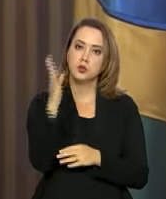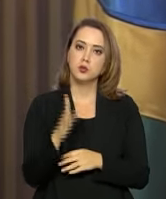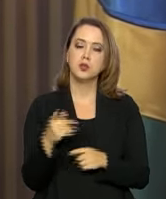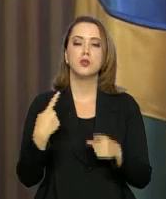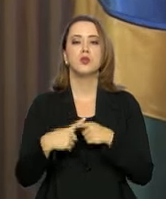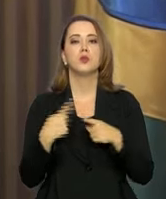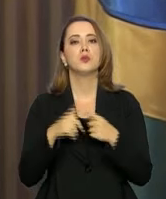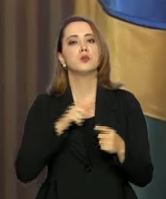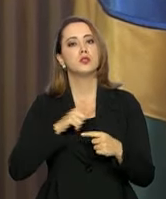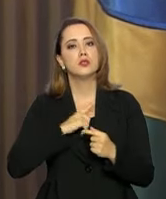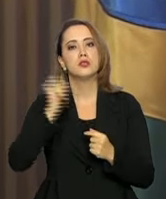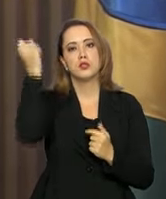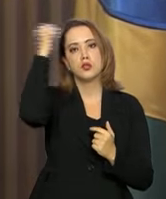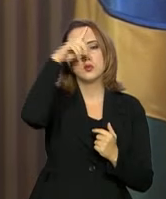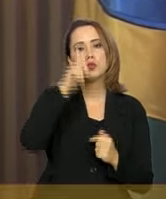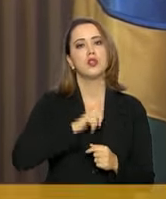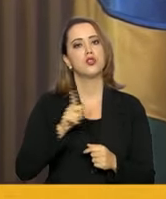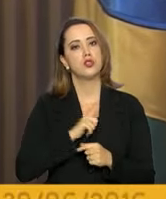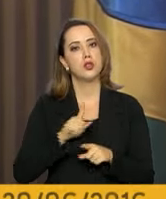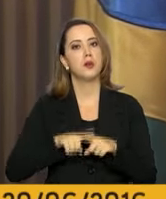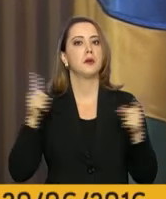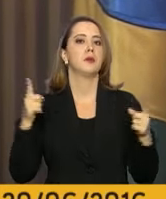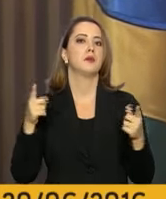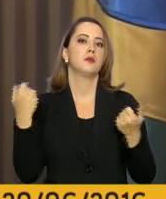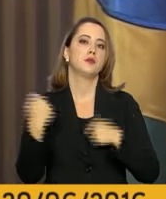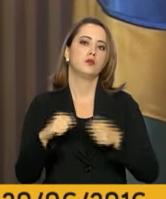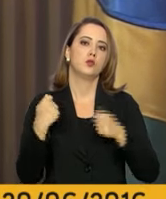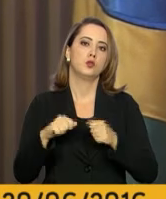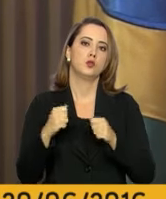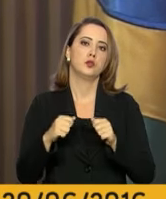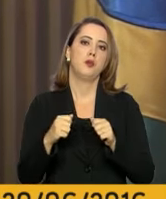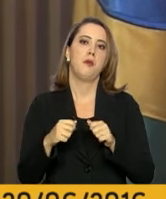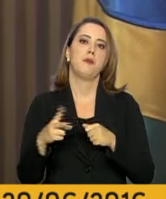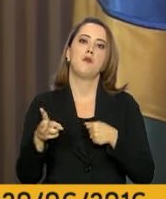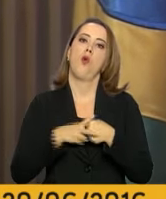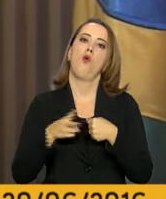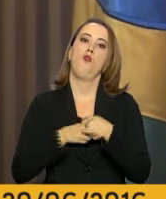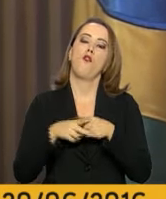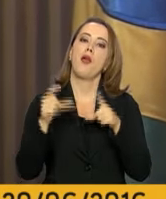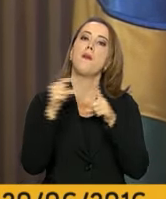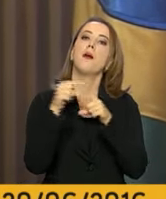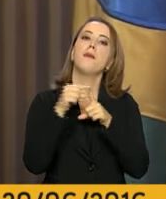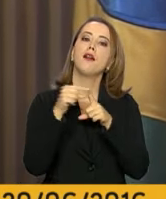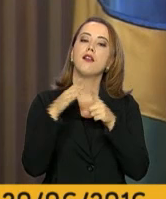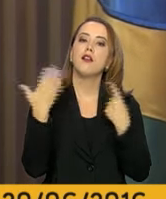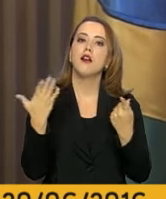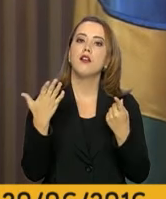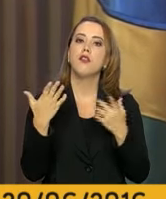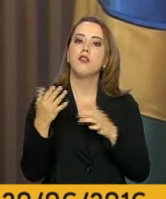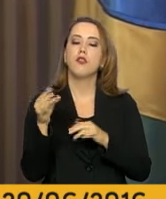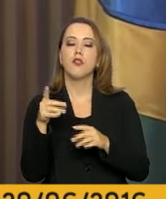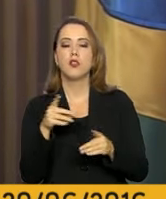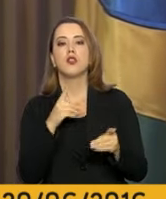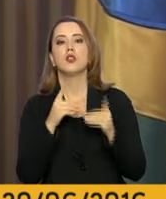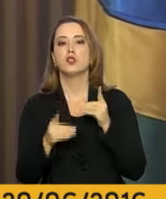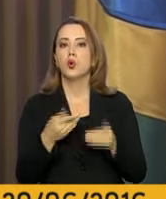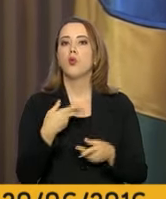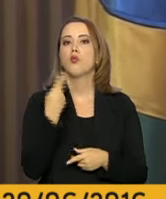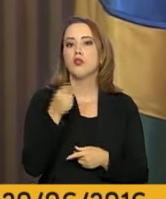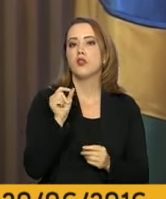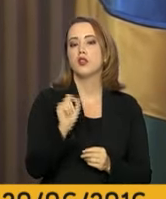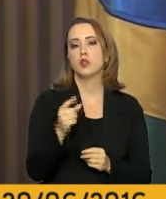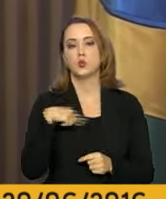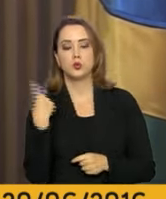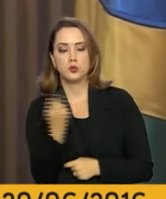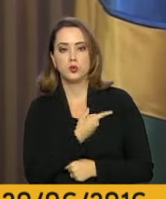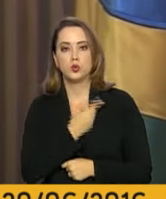difíceis Ahá é claro mas Depende de pregação depende do verbo depende da palavra depende do discurso E se nós todos